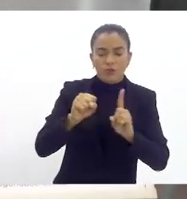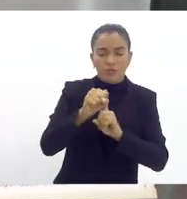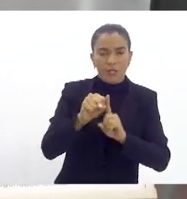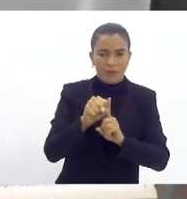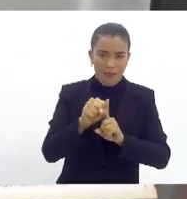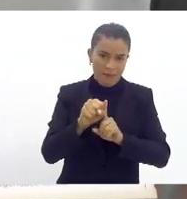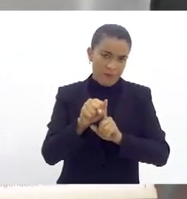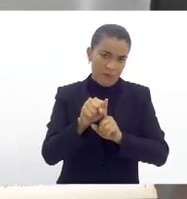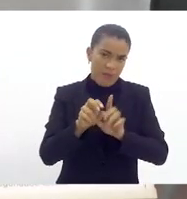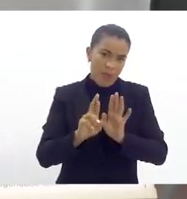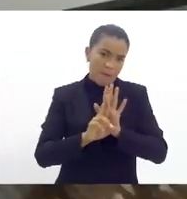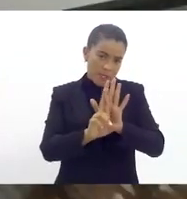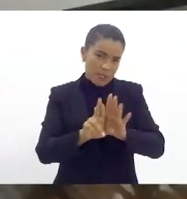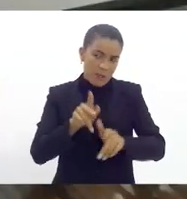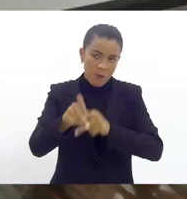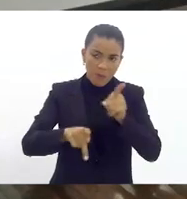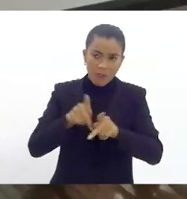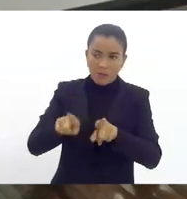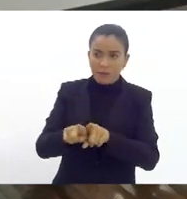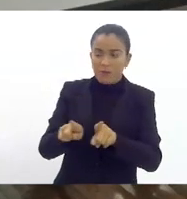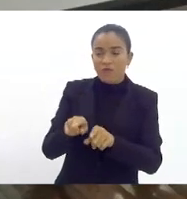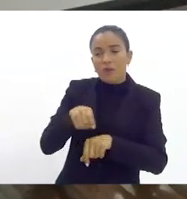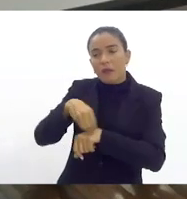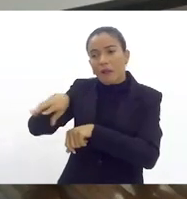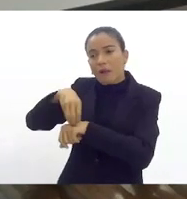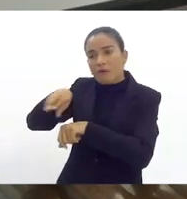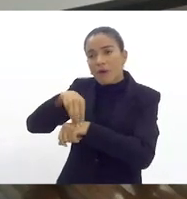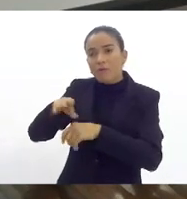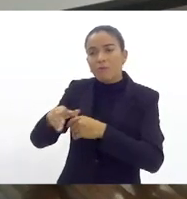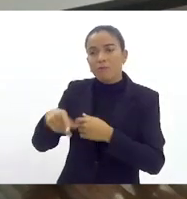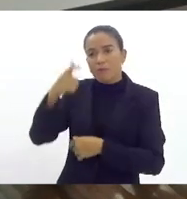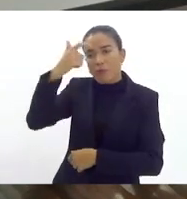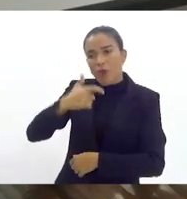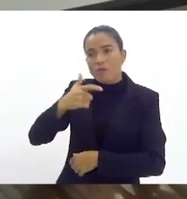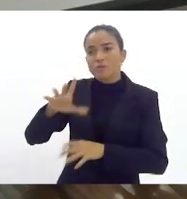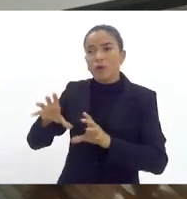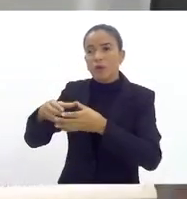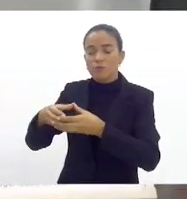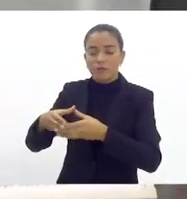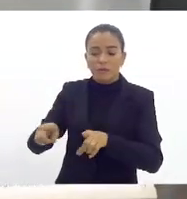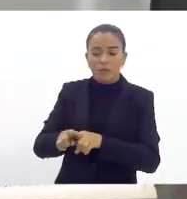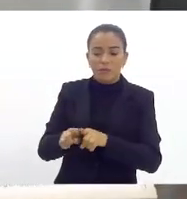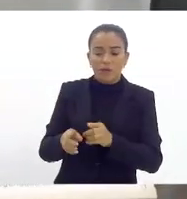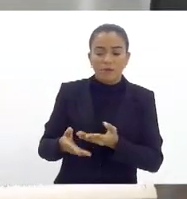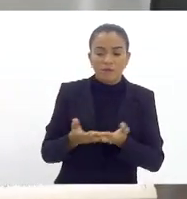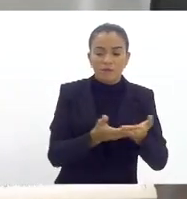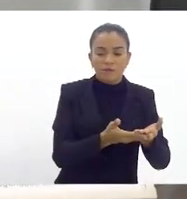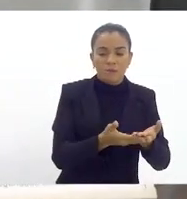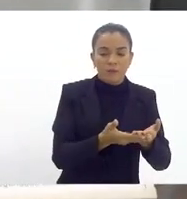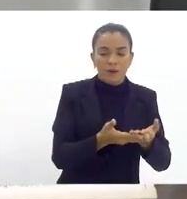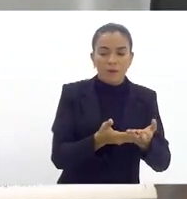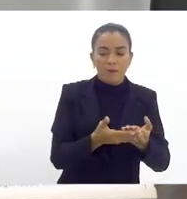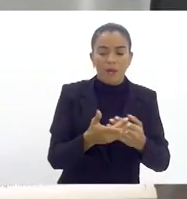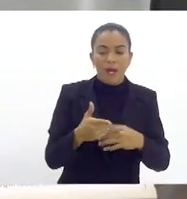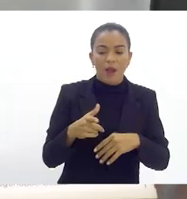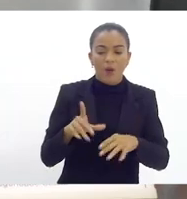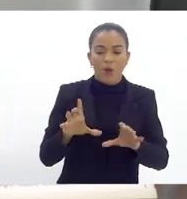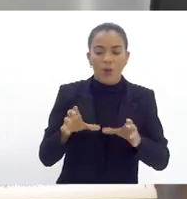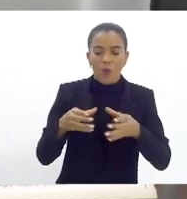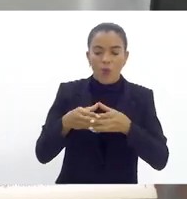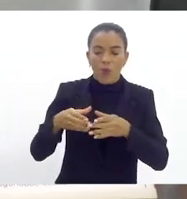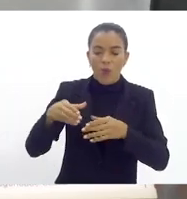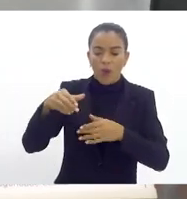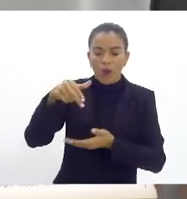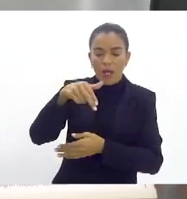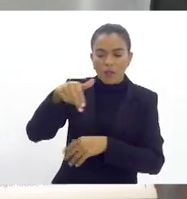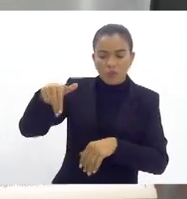que estiveram conosco será levado também por essa comissão com as prerrogativas que tem para o Congresso Nacional para